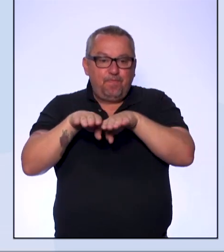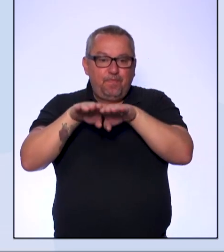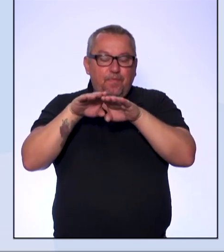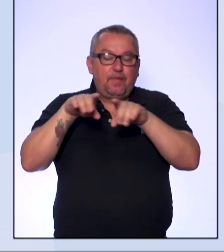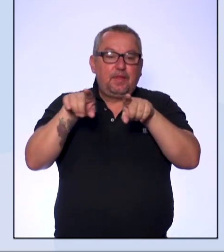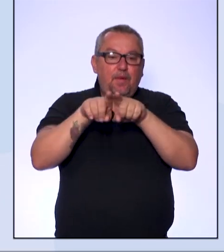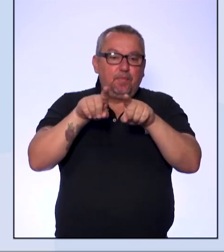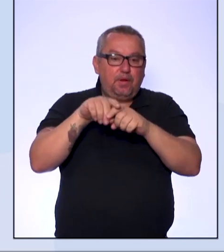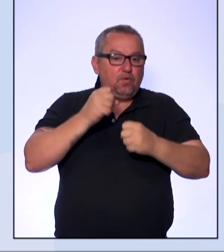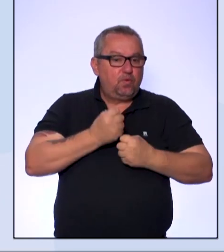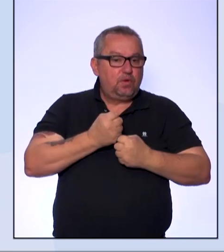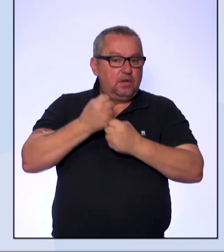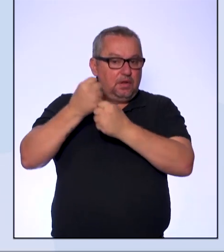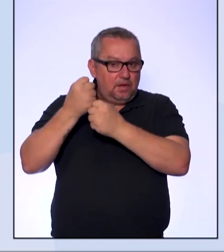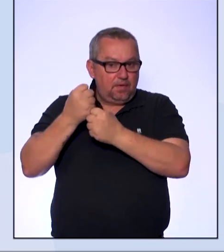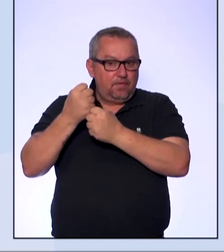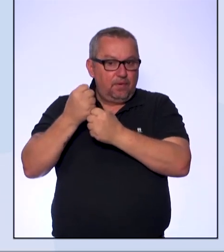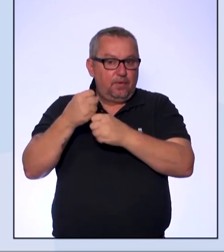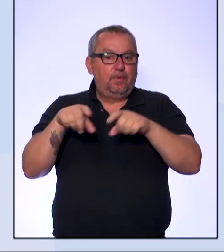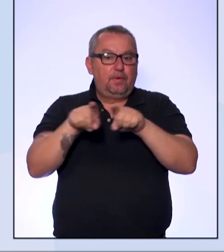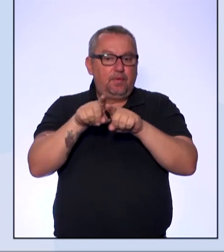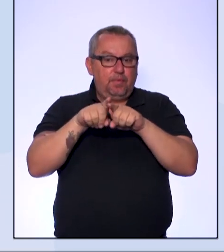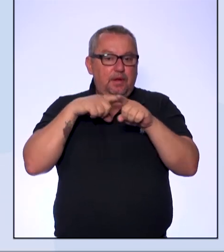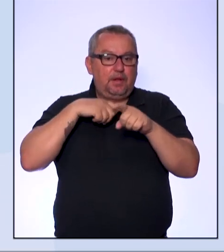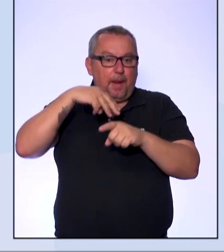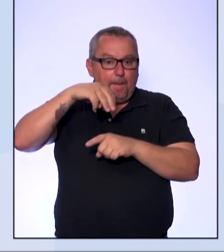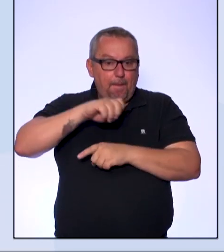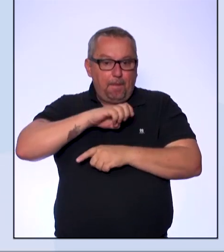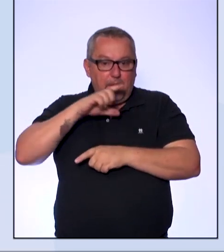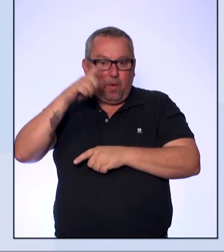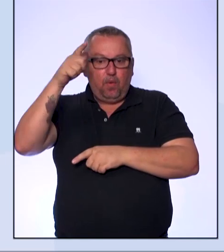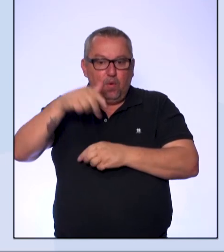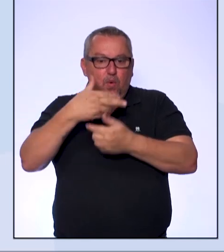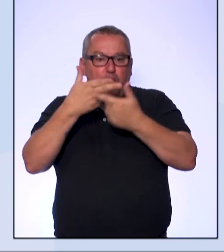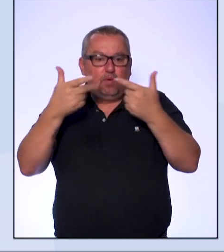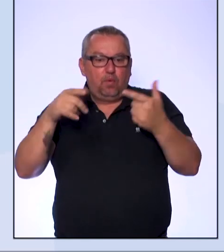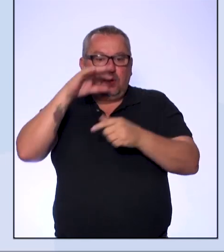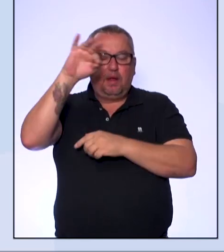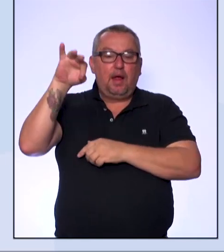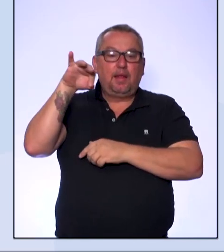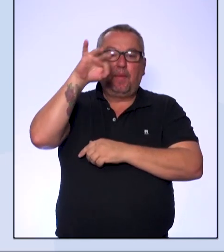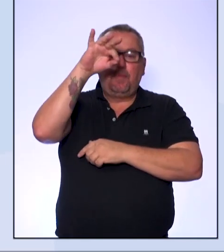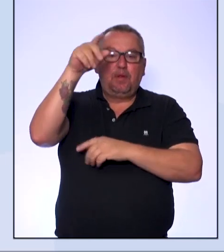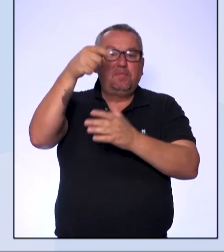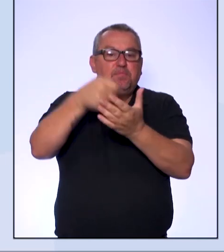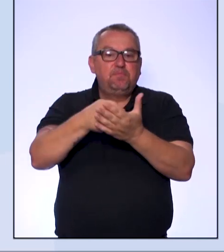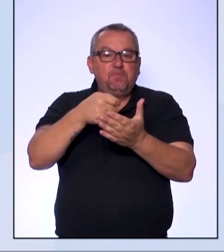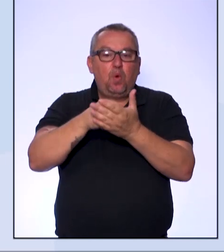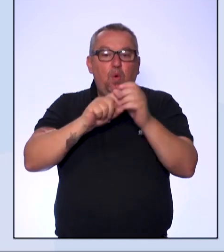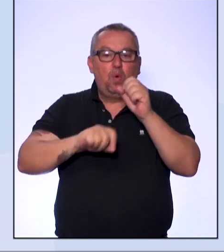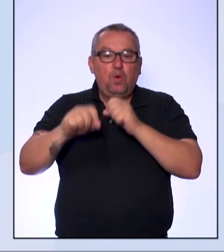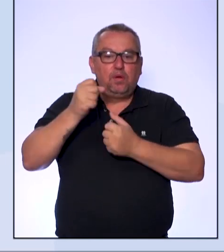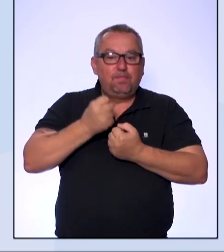sustentável. Além de serem fontes de mel e de outros produtos, as abelhas garantem o sustento